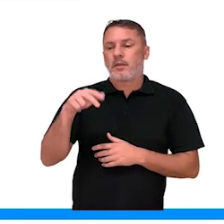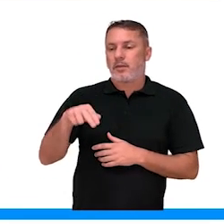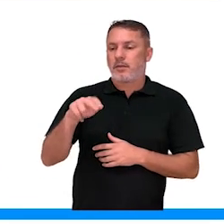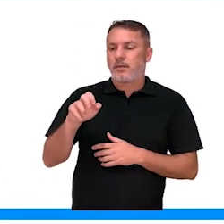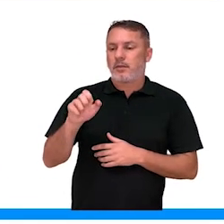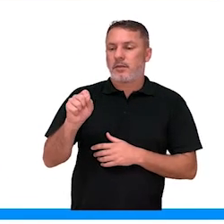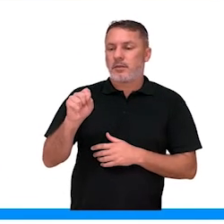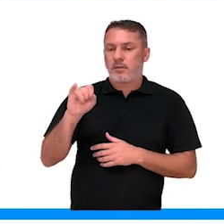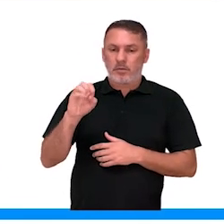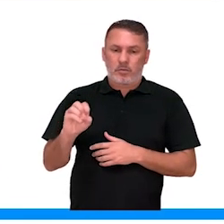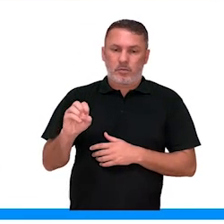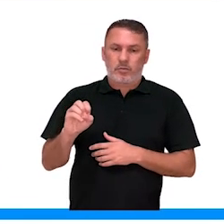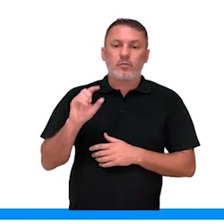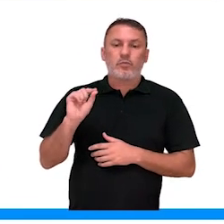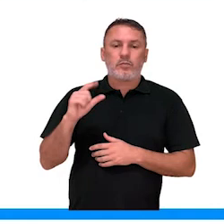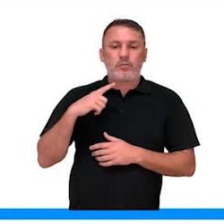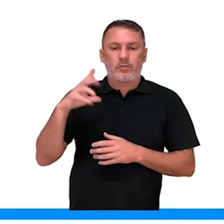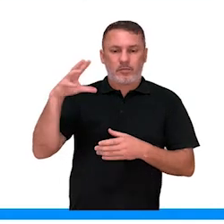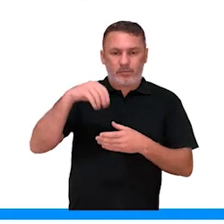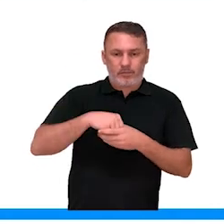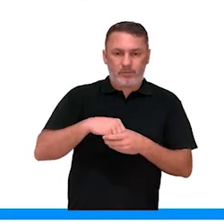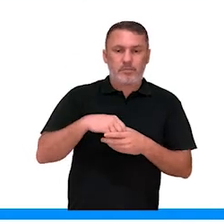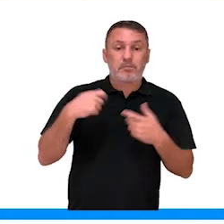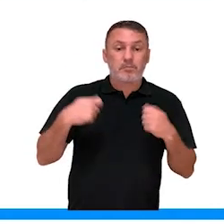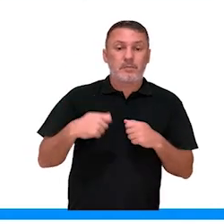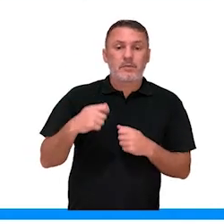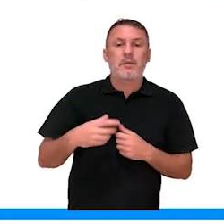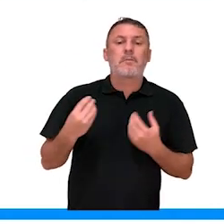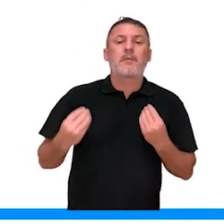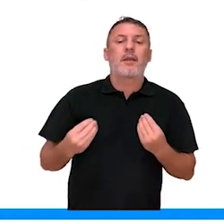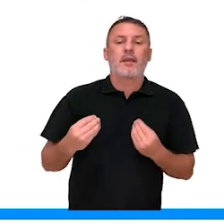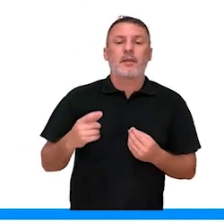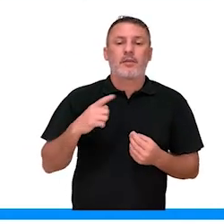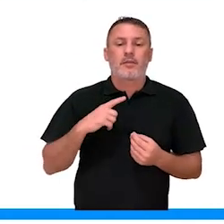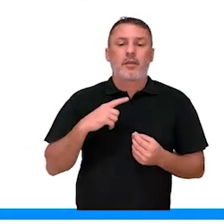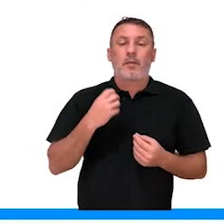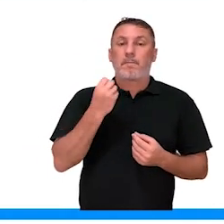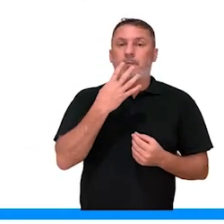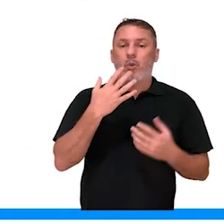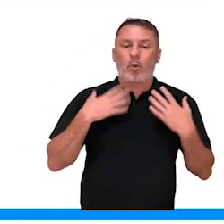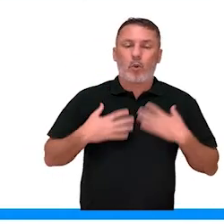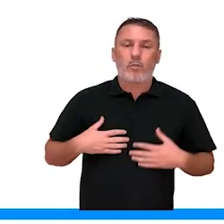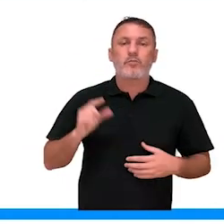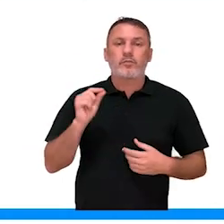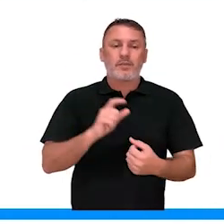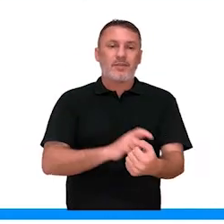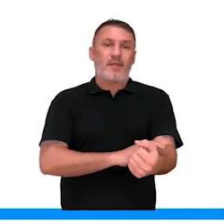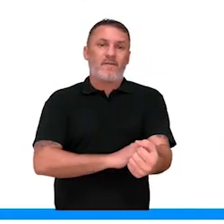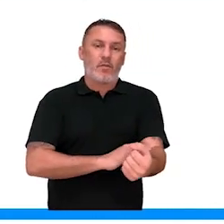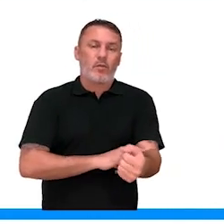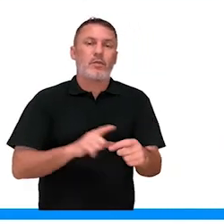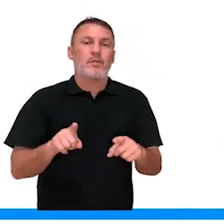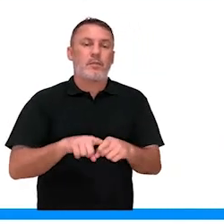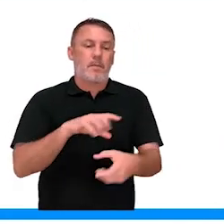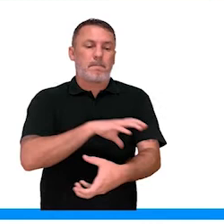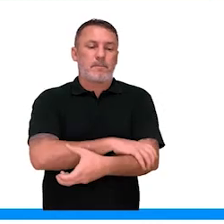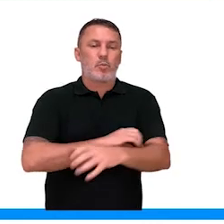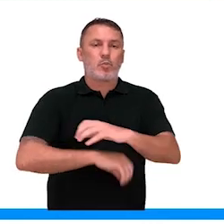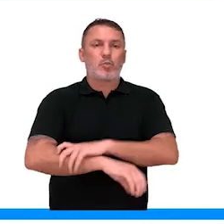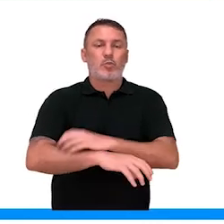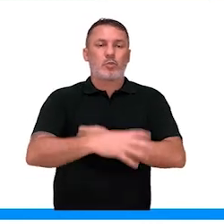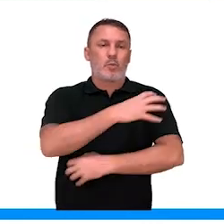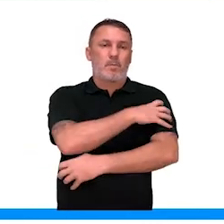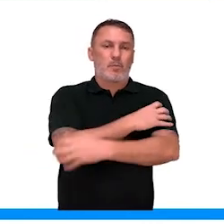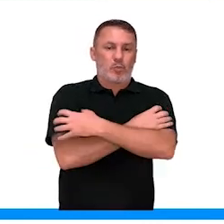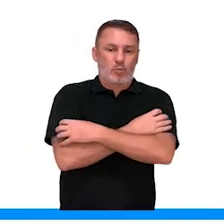O magnésio, ele vai compor enzimas e é necessário para o bom funcionamento dos nossos nervos e dos nossos